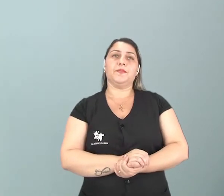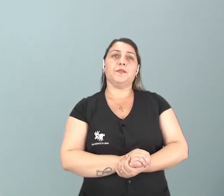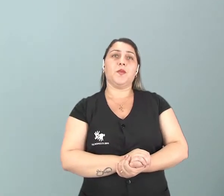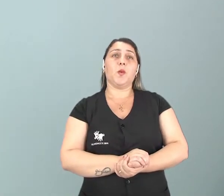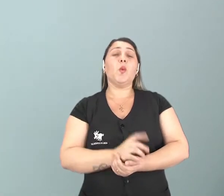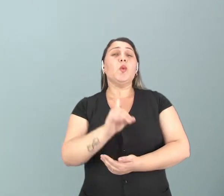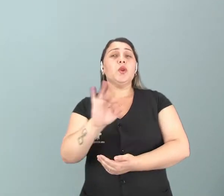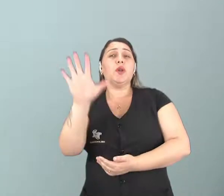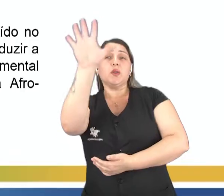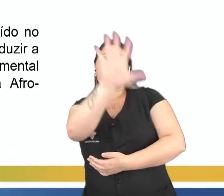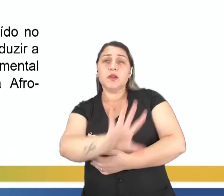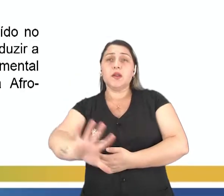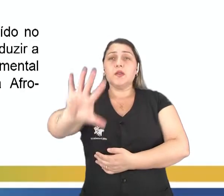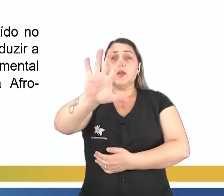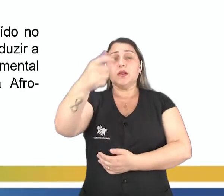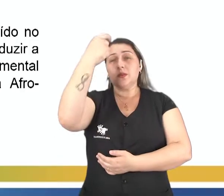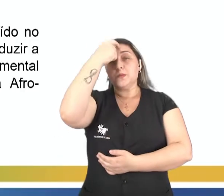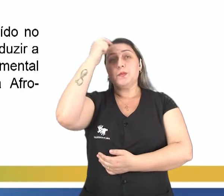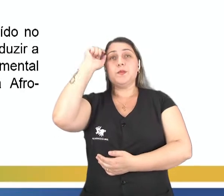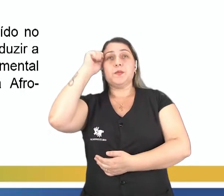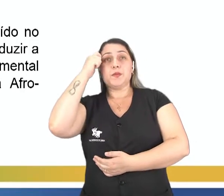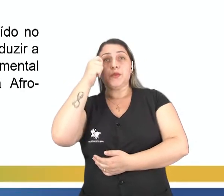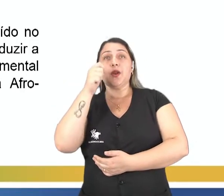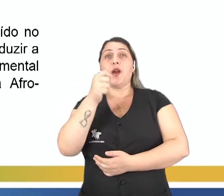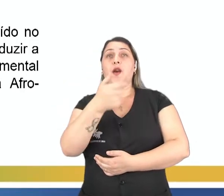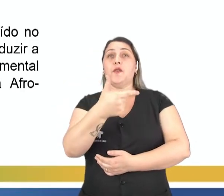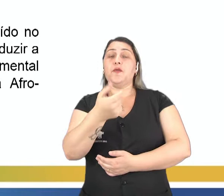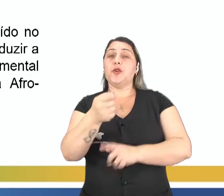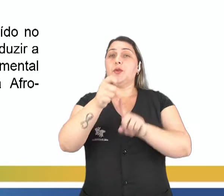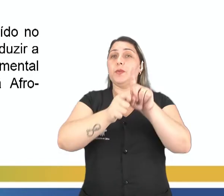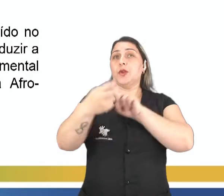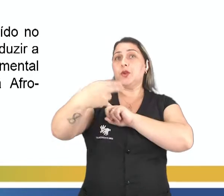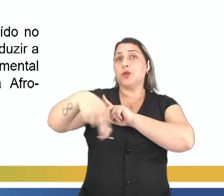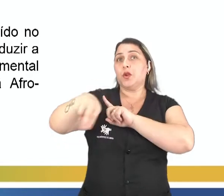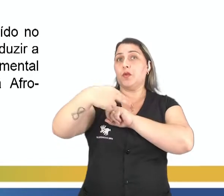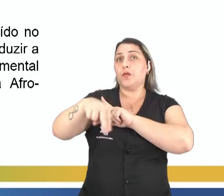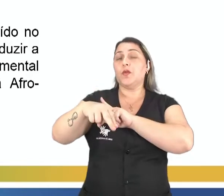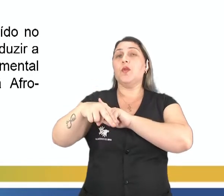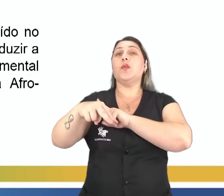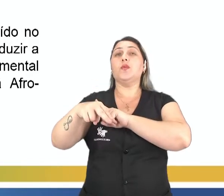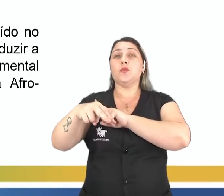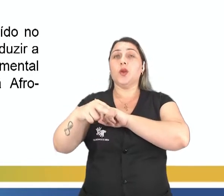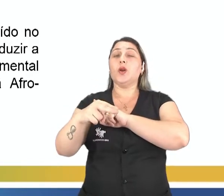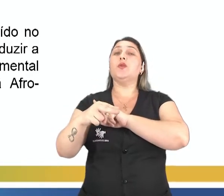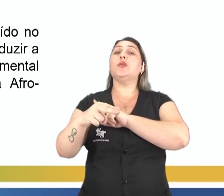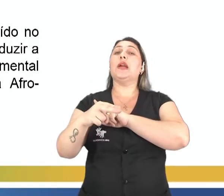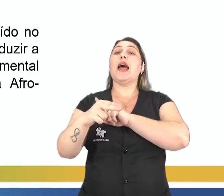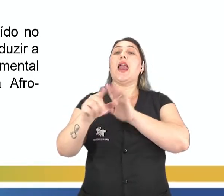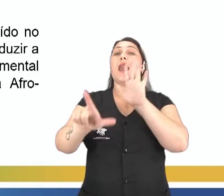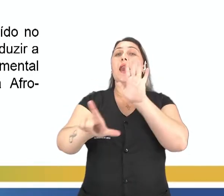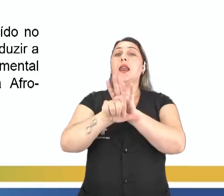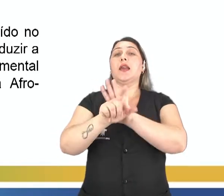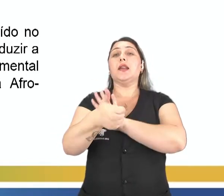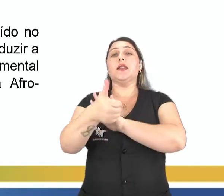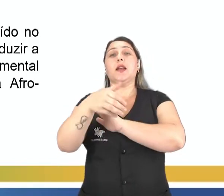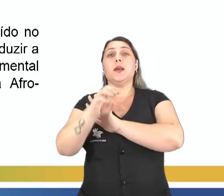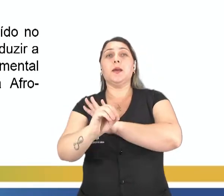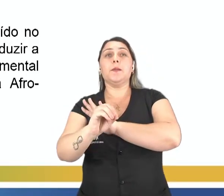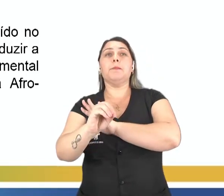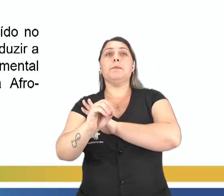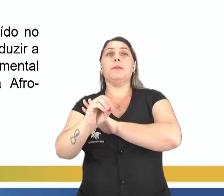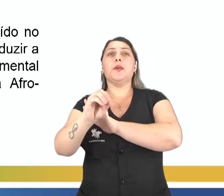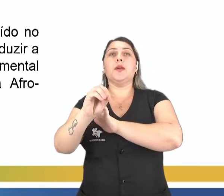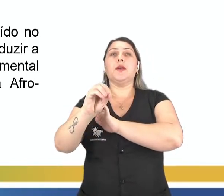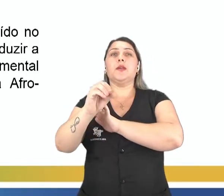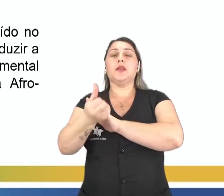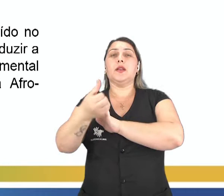O Dia Nacional da Consciência Negra, 20 de novembro, foi instituído no Brasil pela Lei 10.639, de